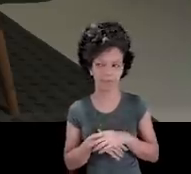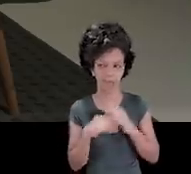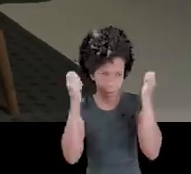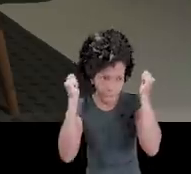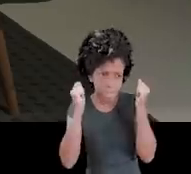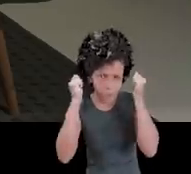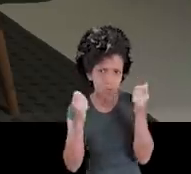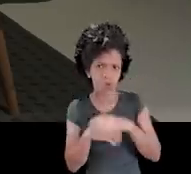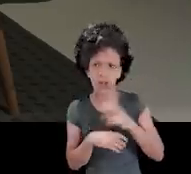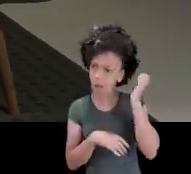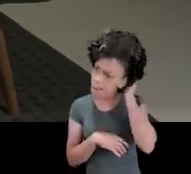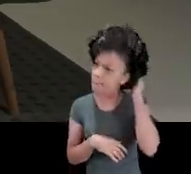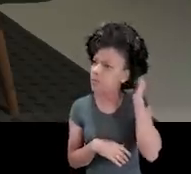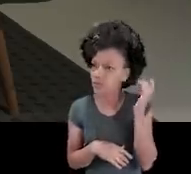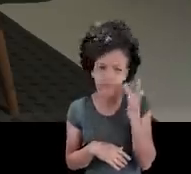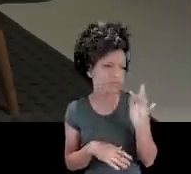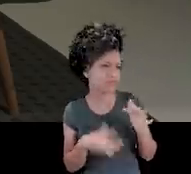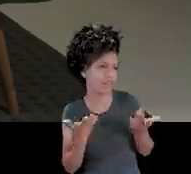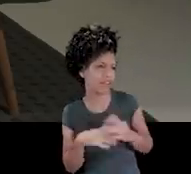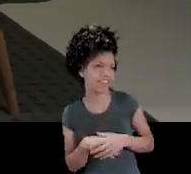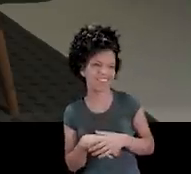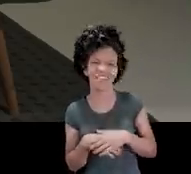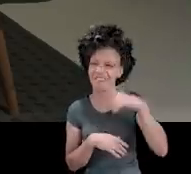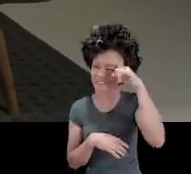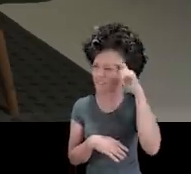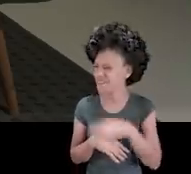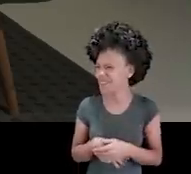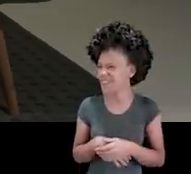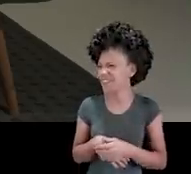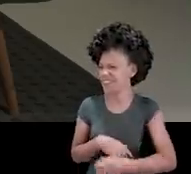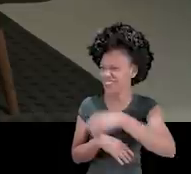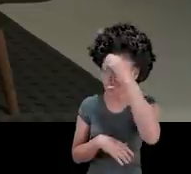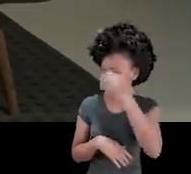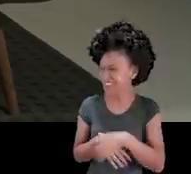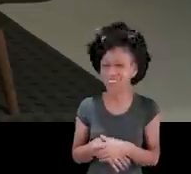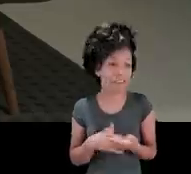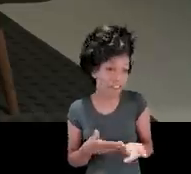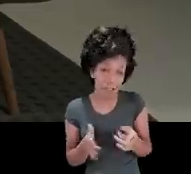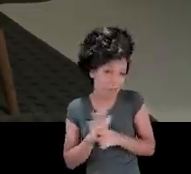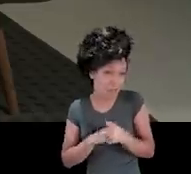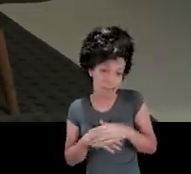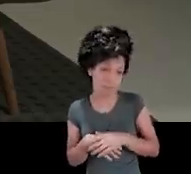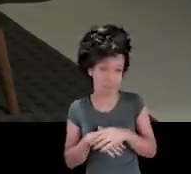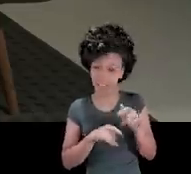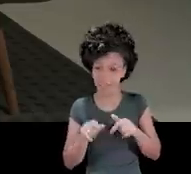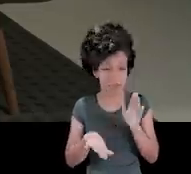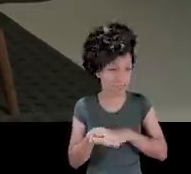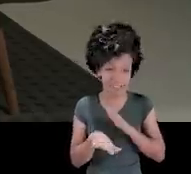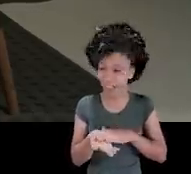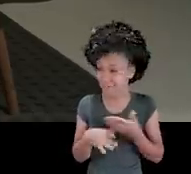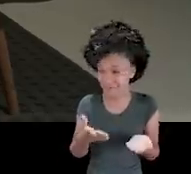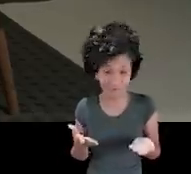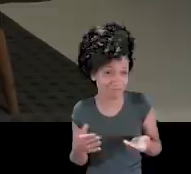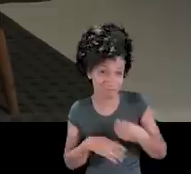Uma peruca, puxa, sei lá. O mal é muito trouxa. Mas é, o que eu achei, mas eu acontece, só faço pergunta, todo mundo acontece, faz. Realmente.